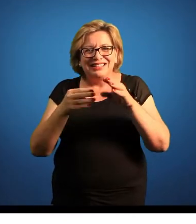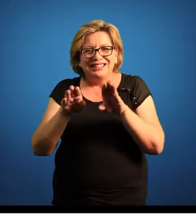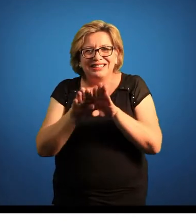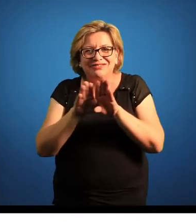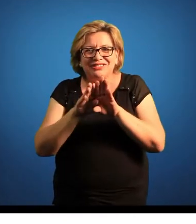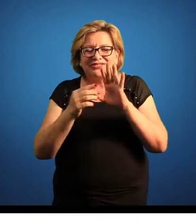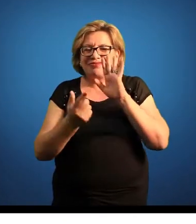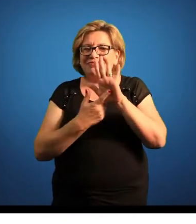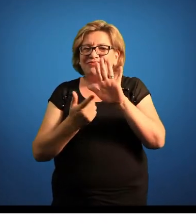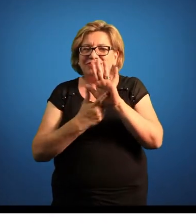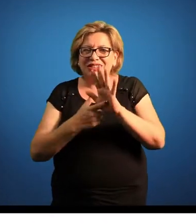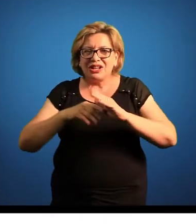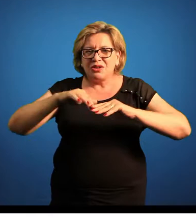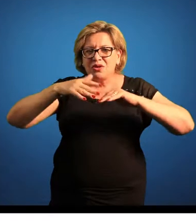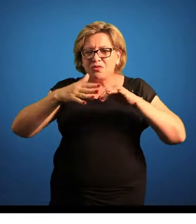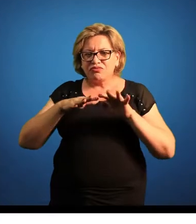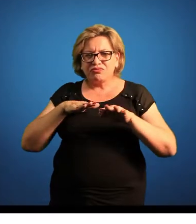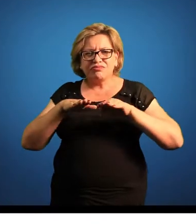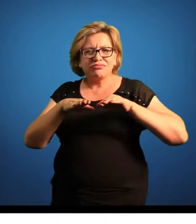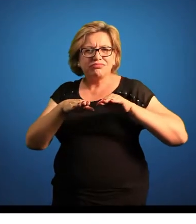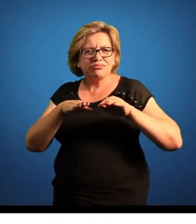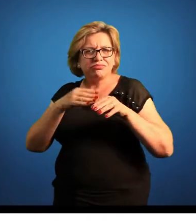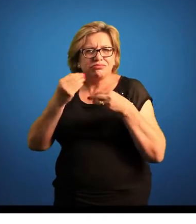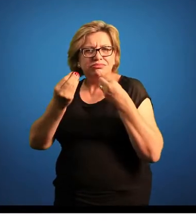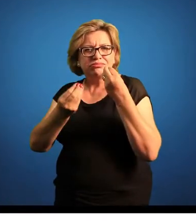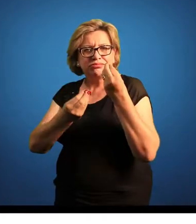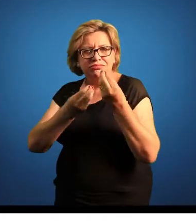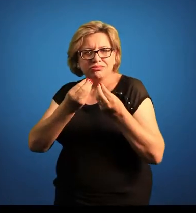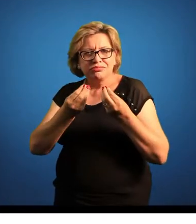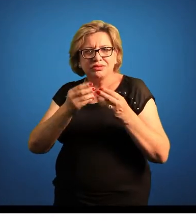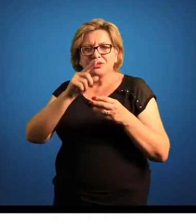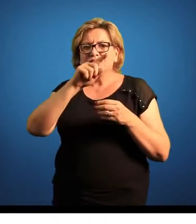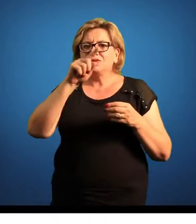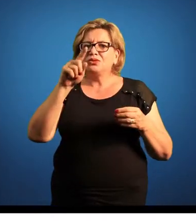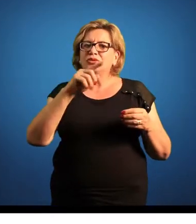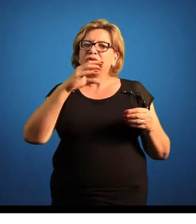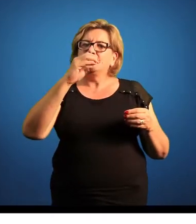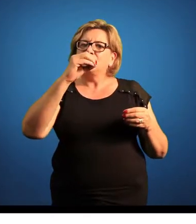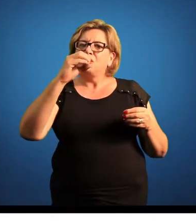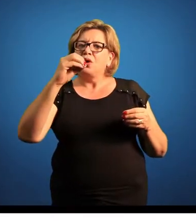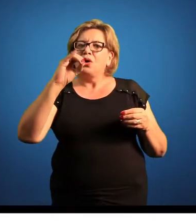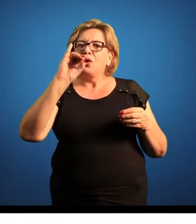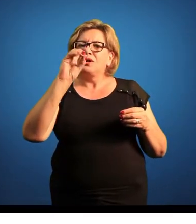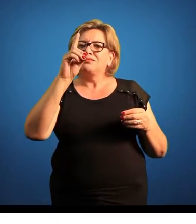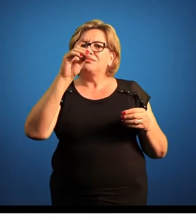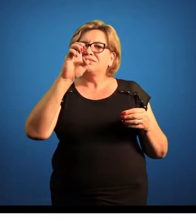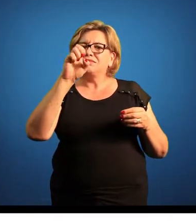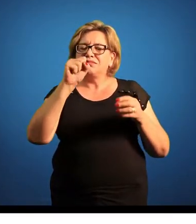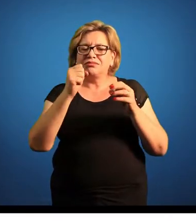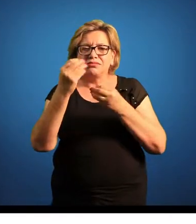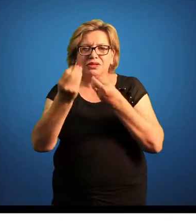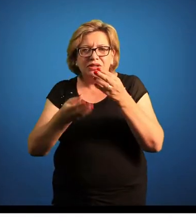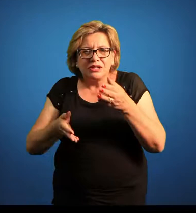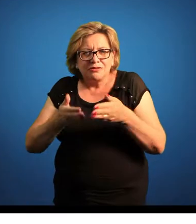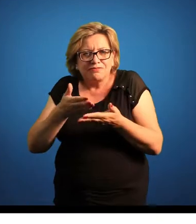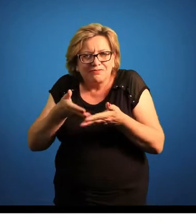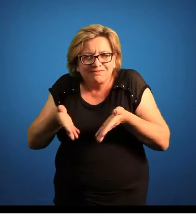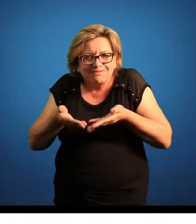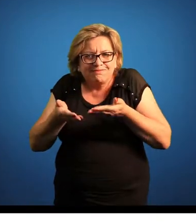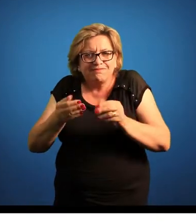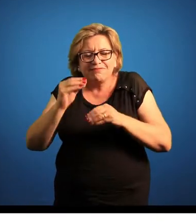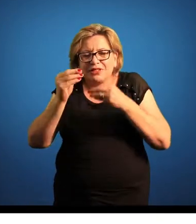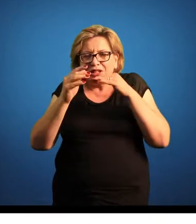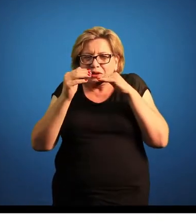estar mostrando a movimentação dos elementos, né, dos zooides de uma colônia de corais a partir de um estímulo numa das